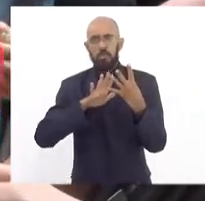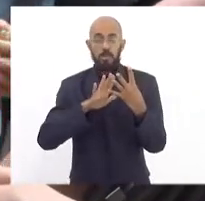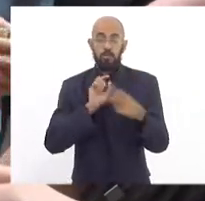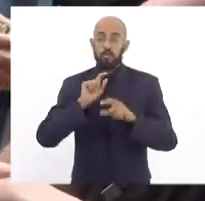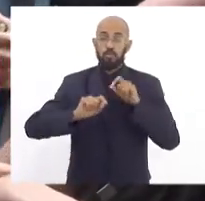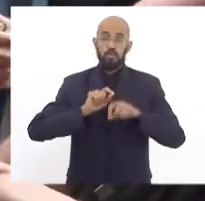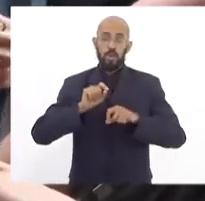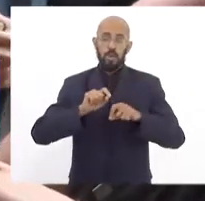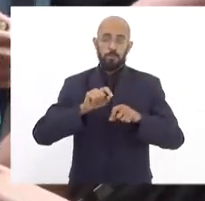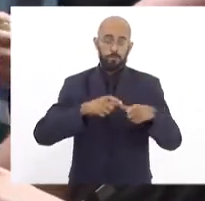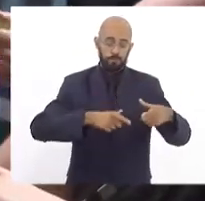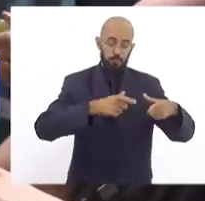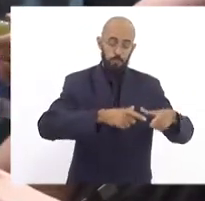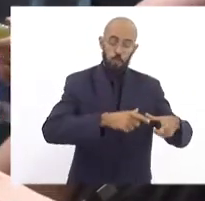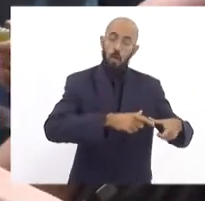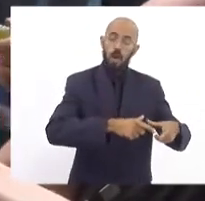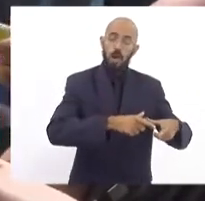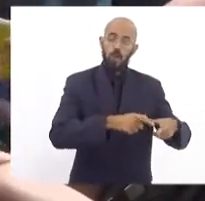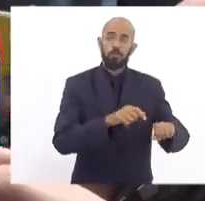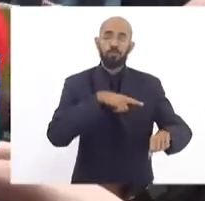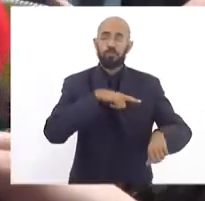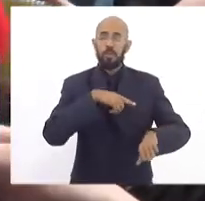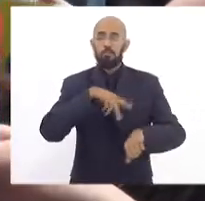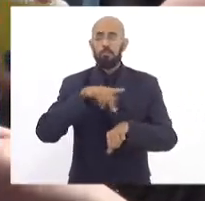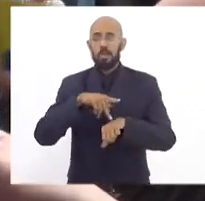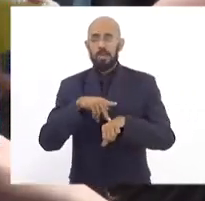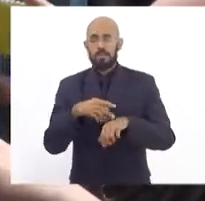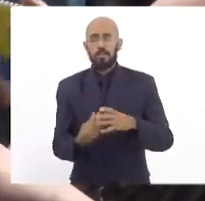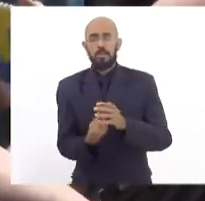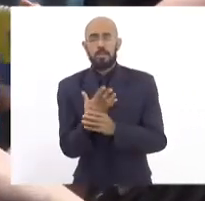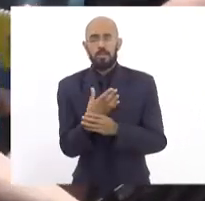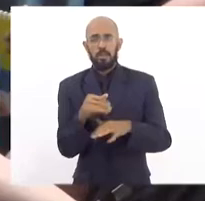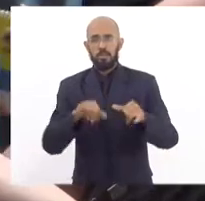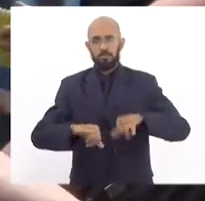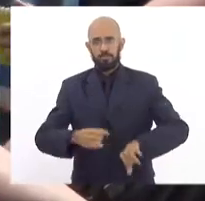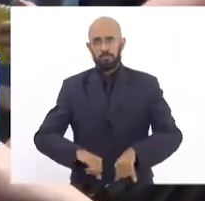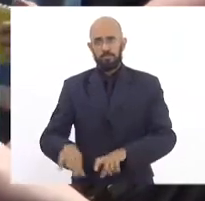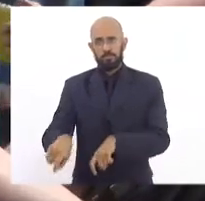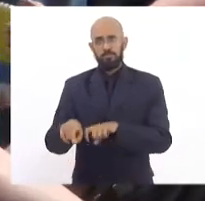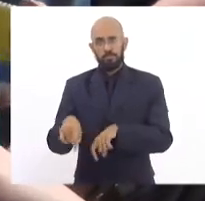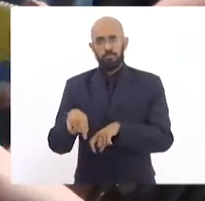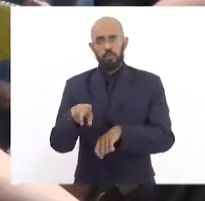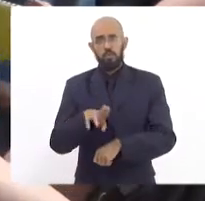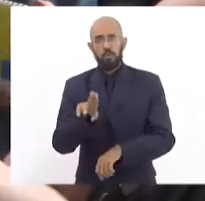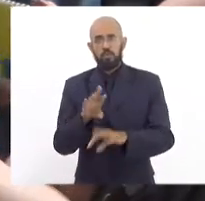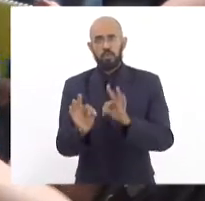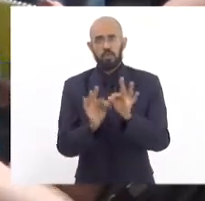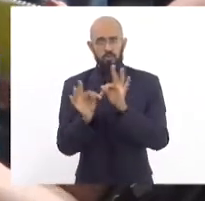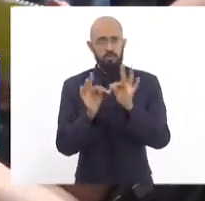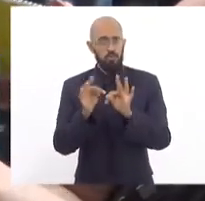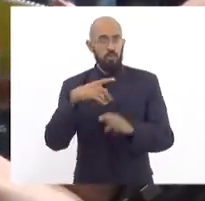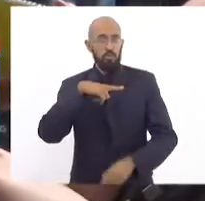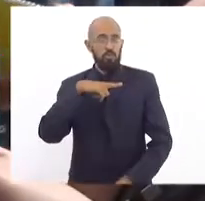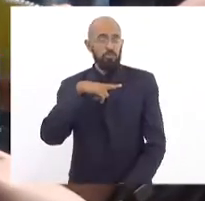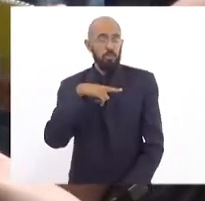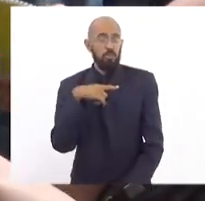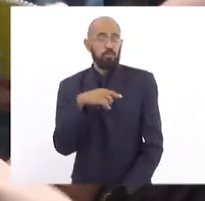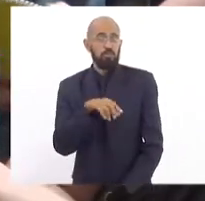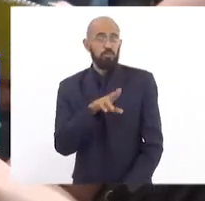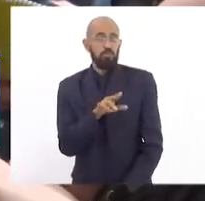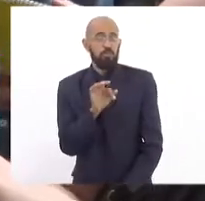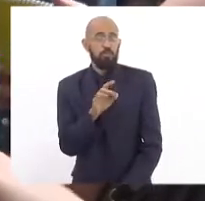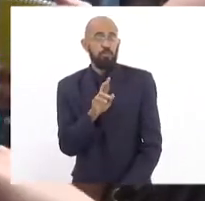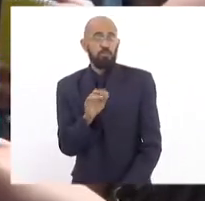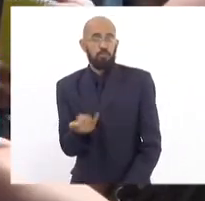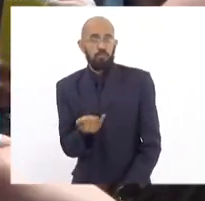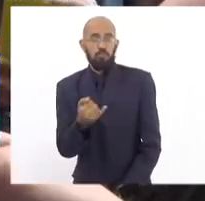ali, tem países que produz fertilizante que usa a tecnologia. Nós temos a tecnologia, o UFRJ,